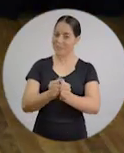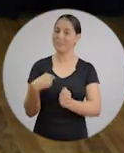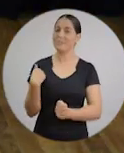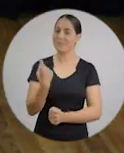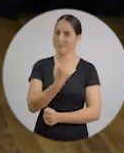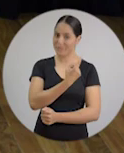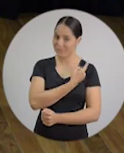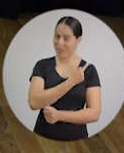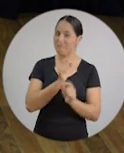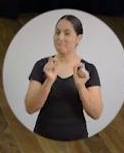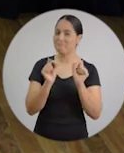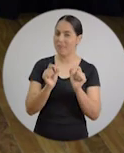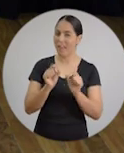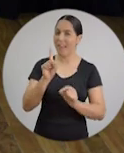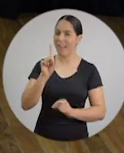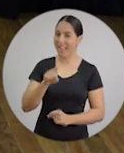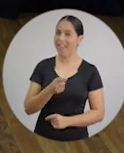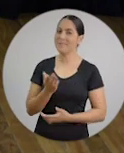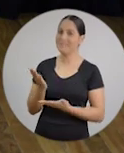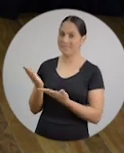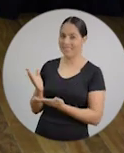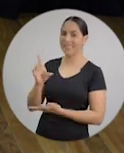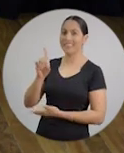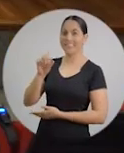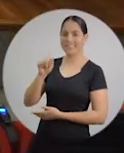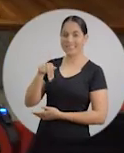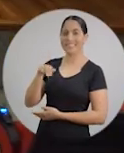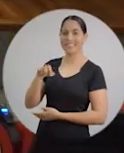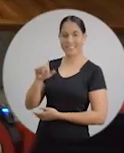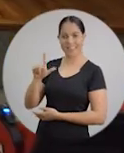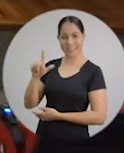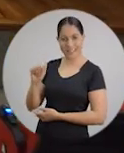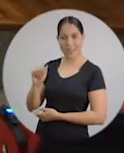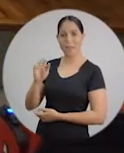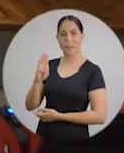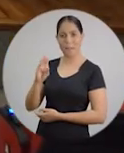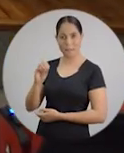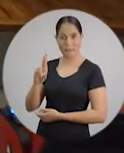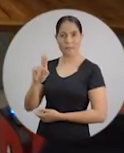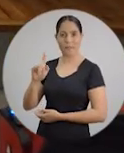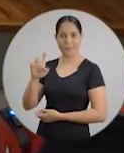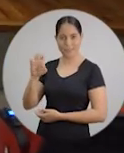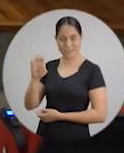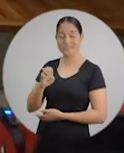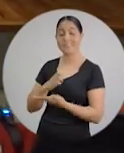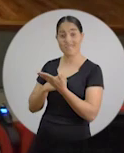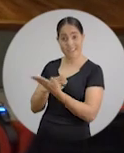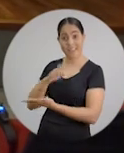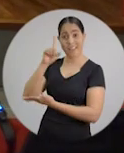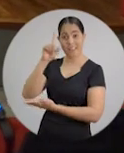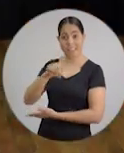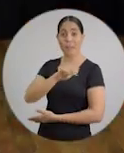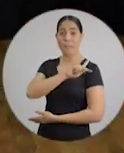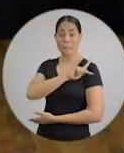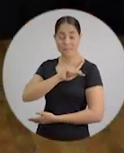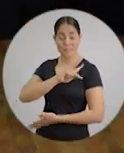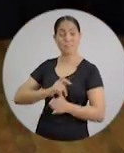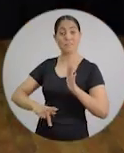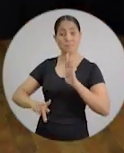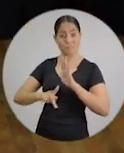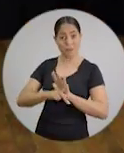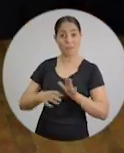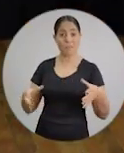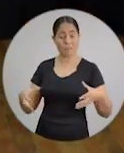desta reivindicação de direito foi a doutora Daniela Borges, ela que hoje é a presidente da Comissão Nacional da